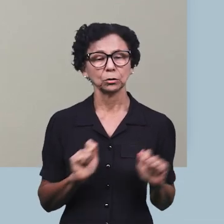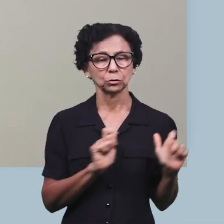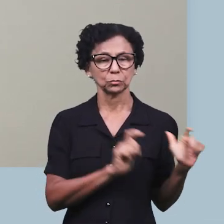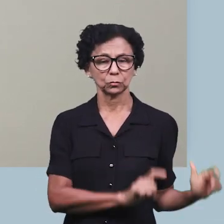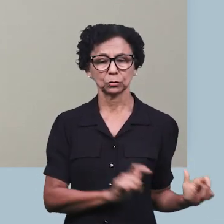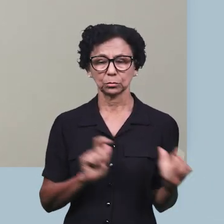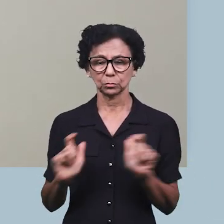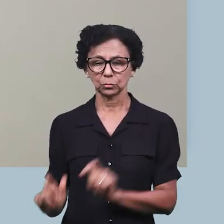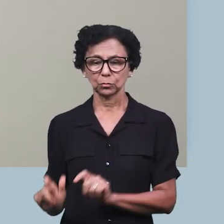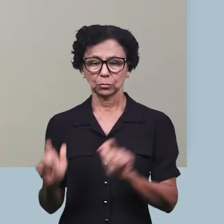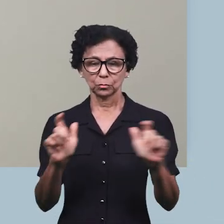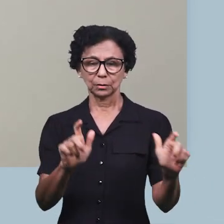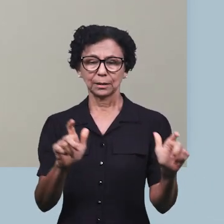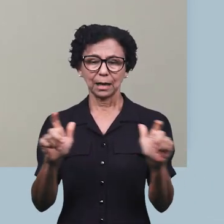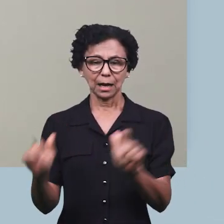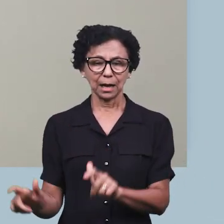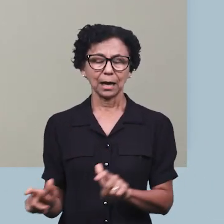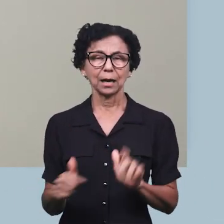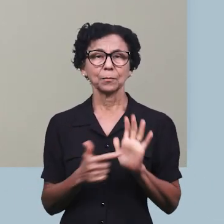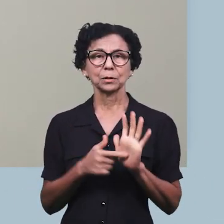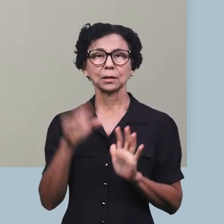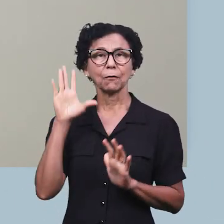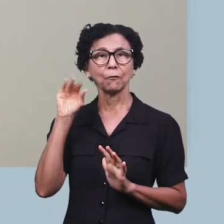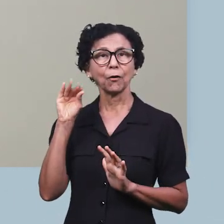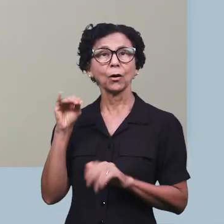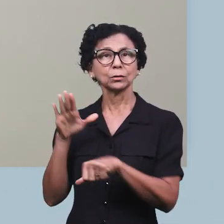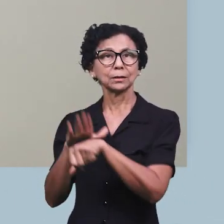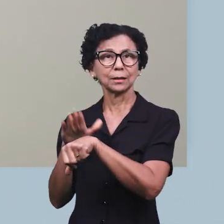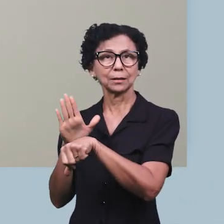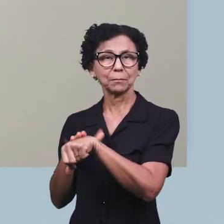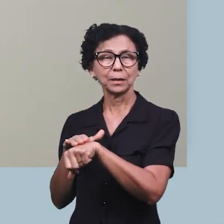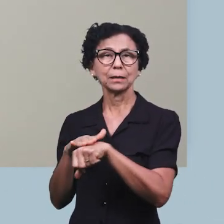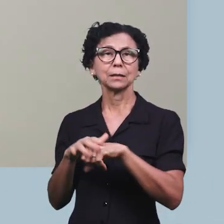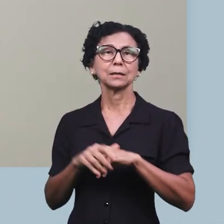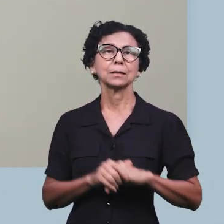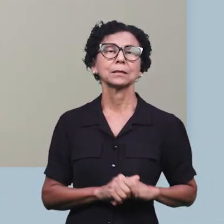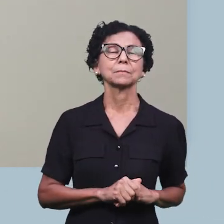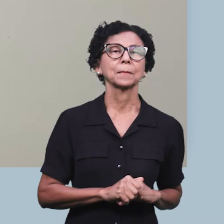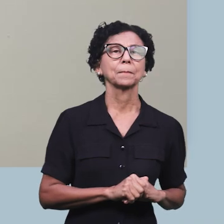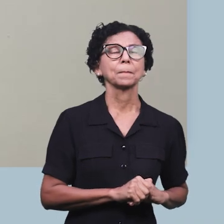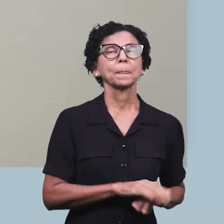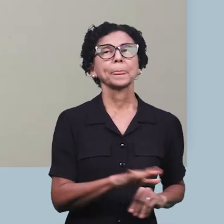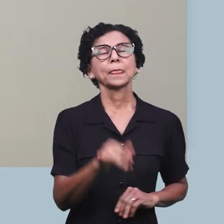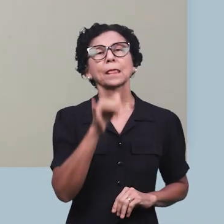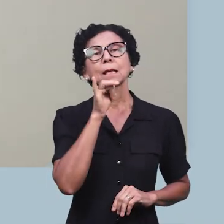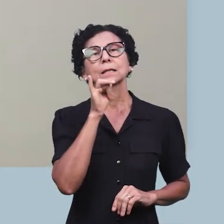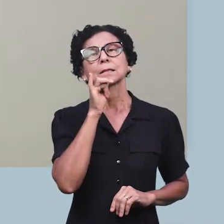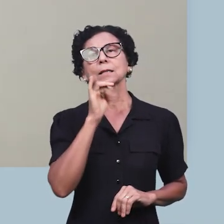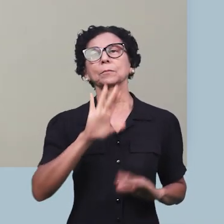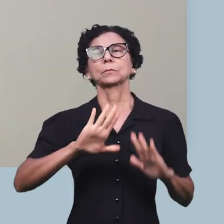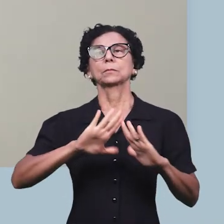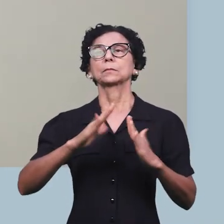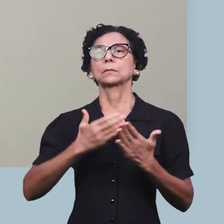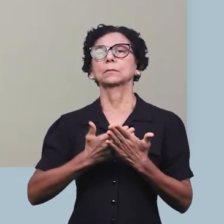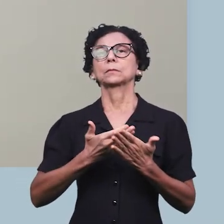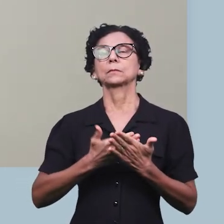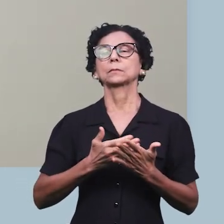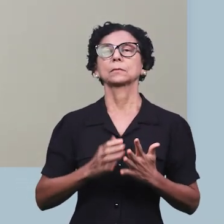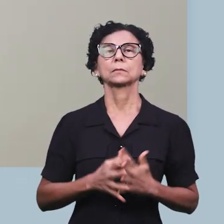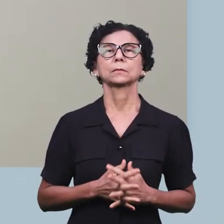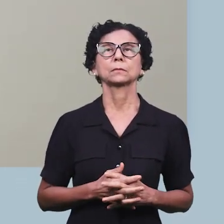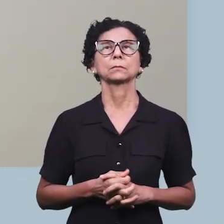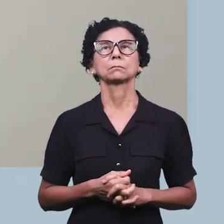pode se ambientalizar. Até, por exemplo, se ela está matriculada numa nova escola, é